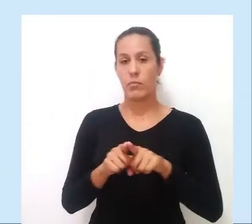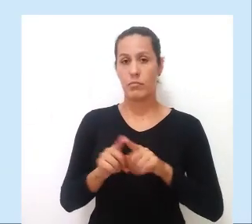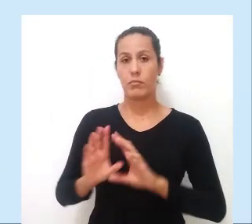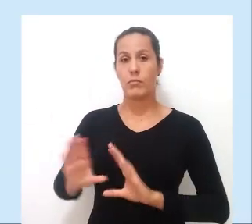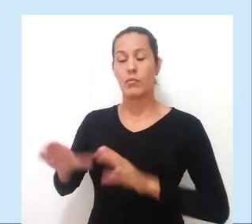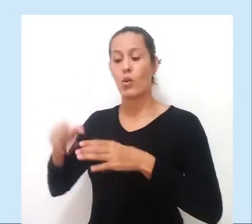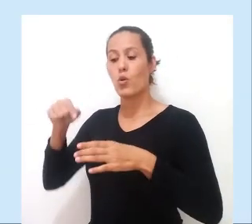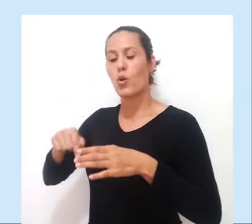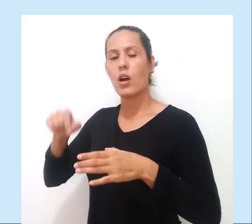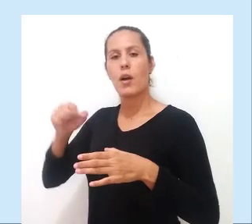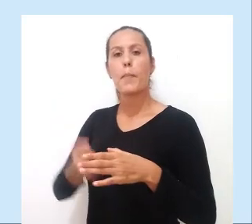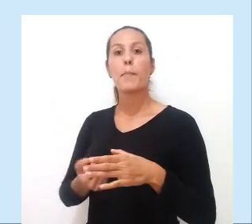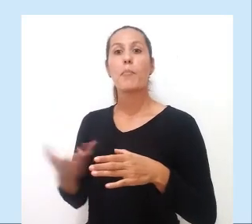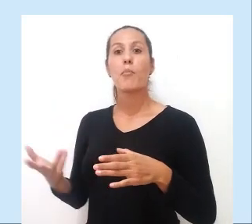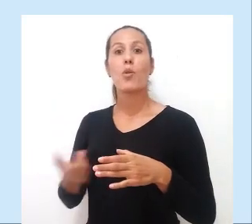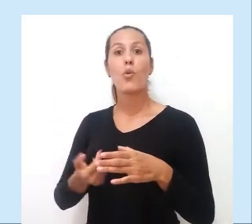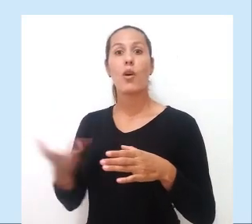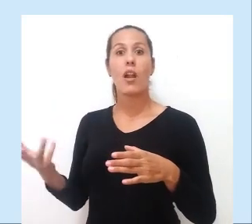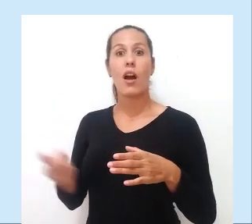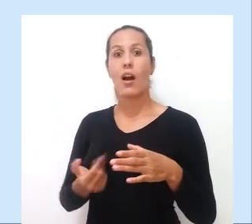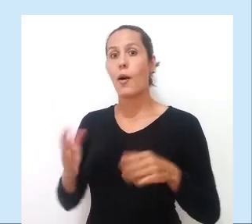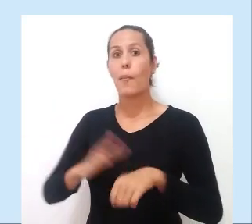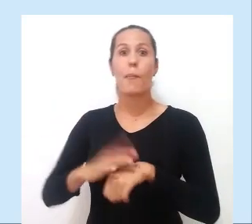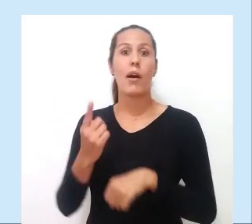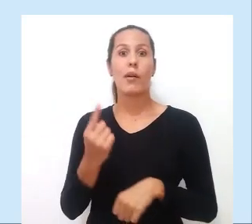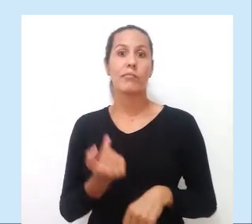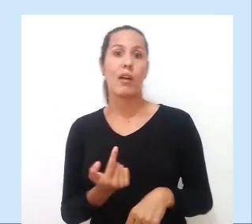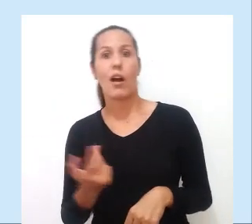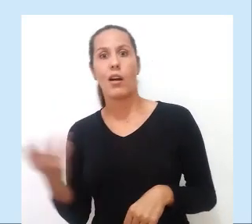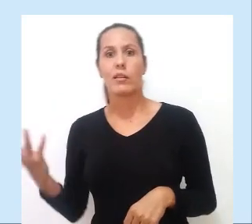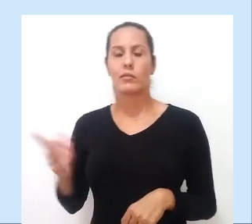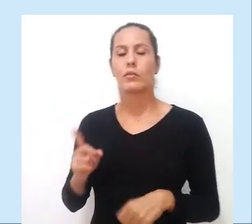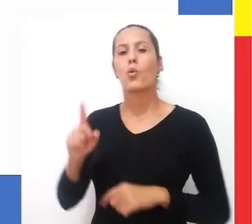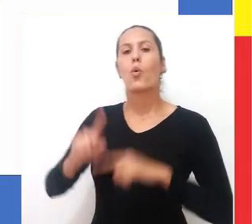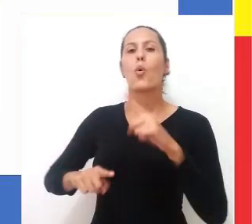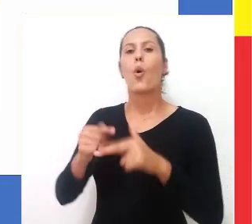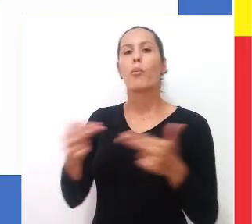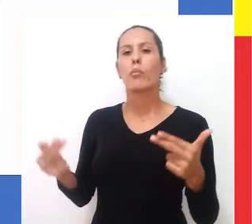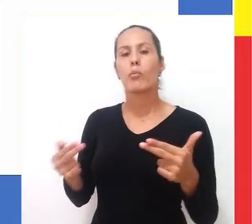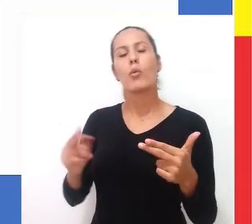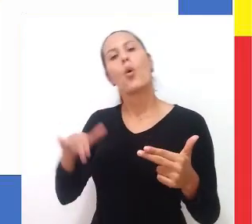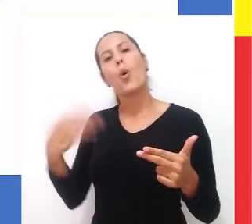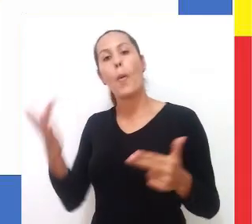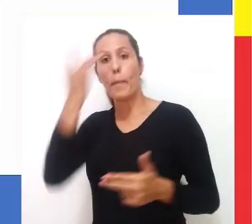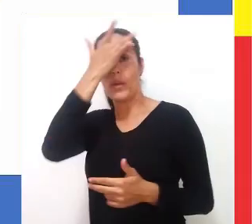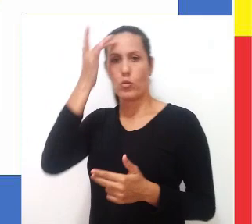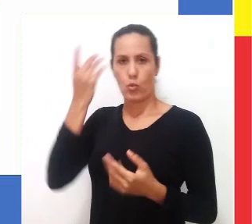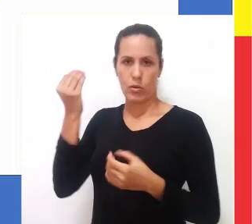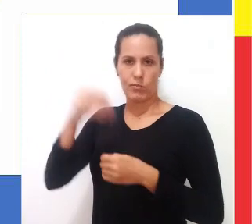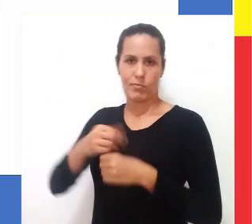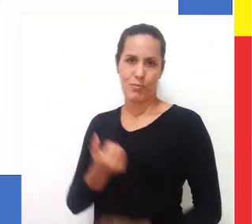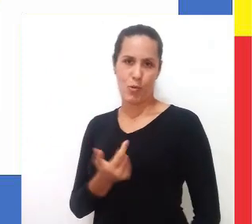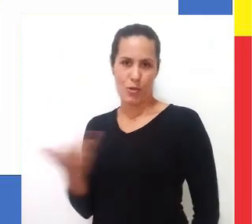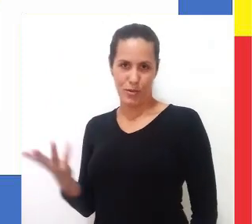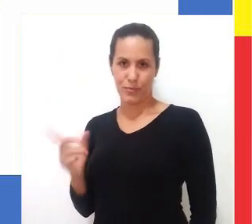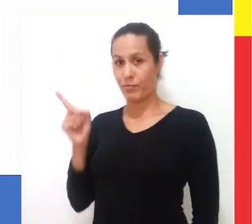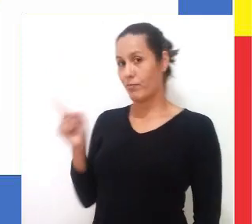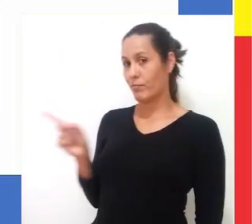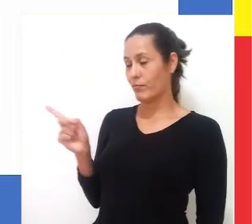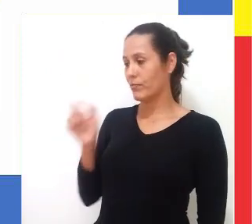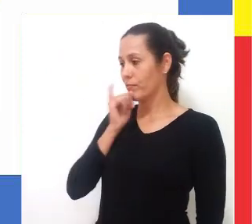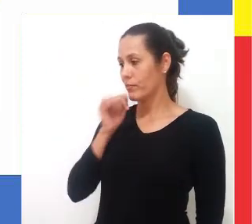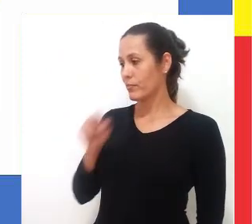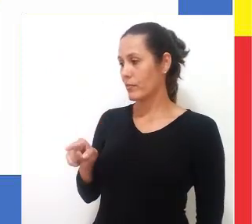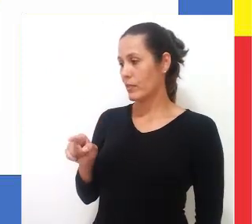de pronomes no plural. No plural, quando eu tenho mais de um objeto ou pessoa, tá certo?